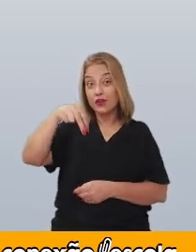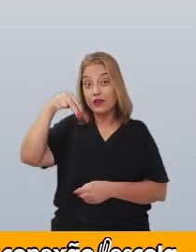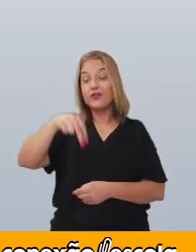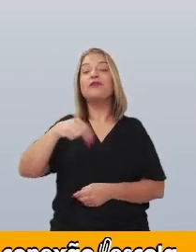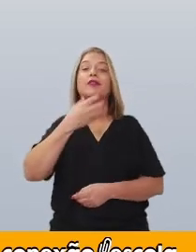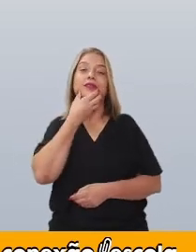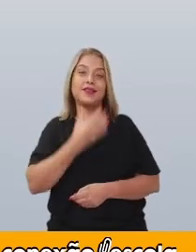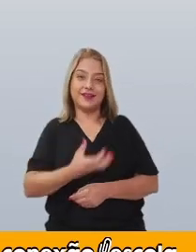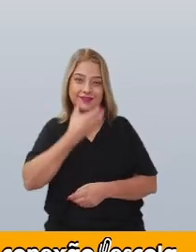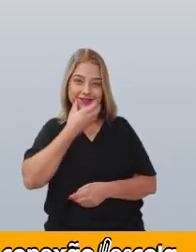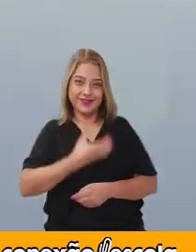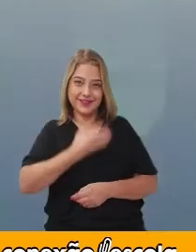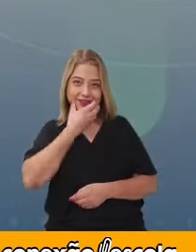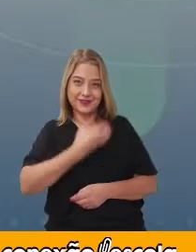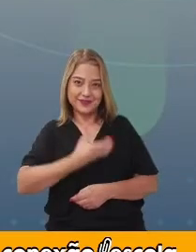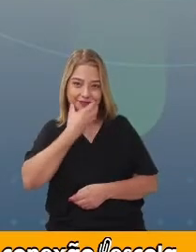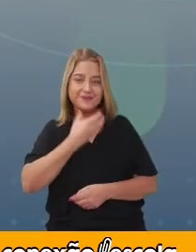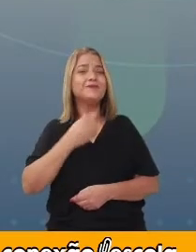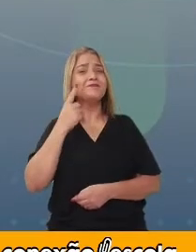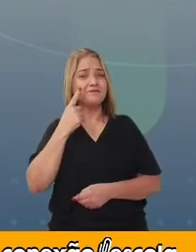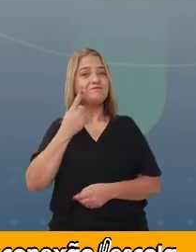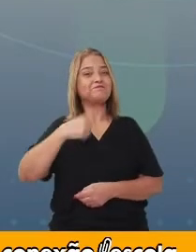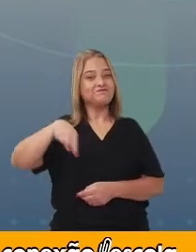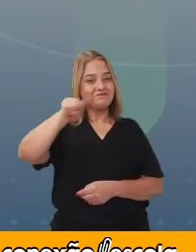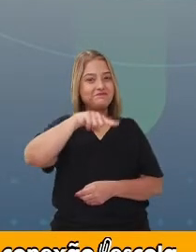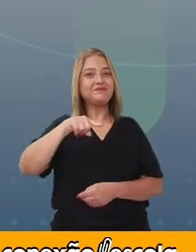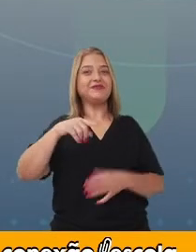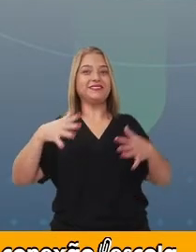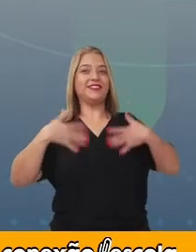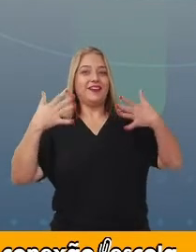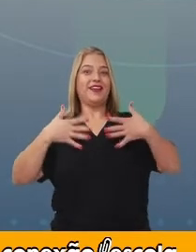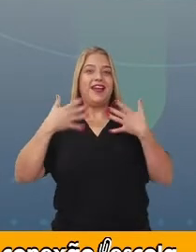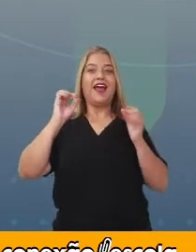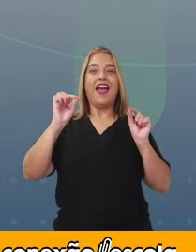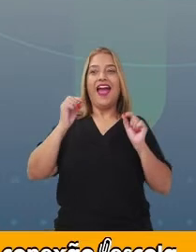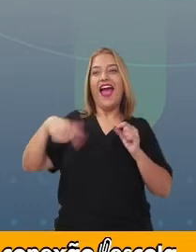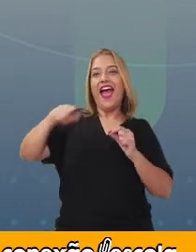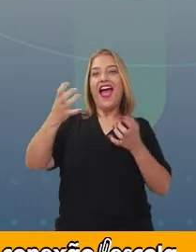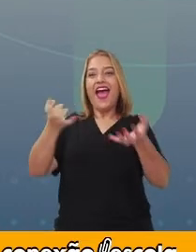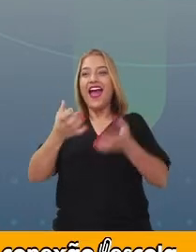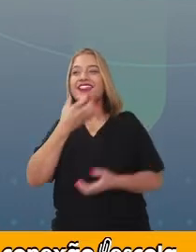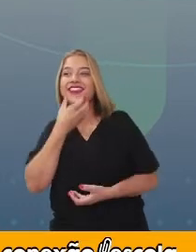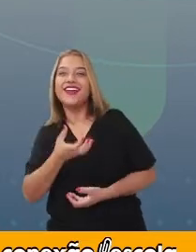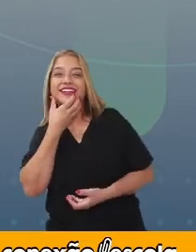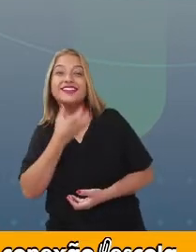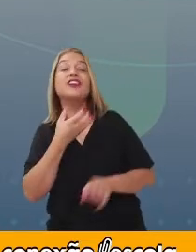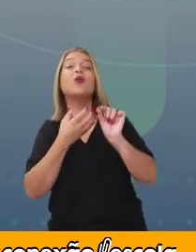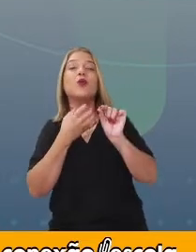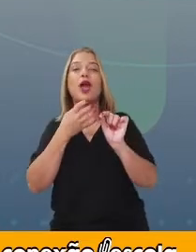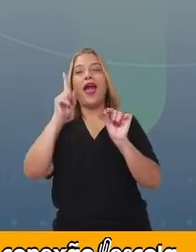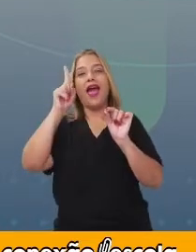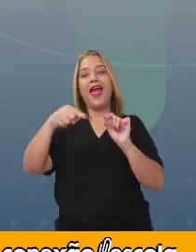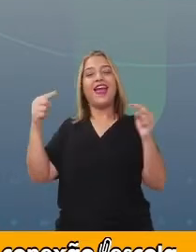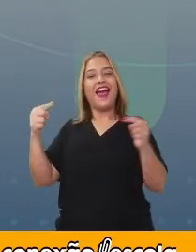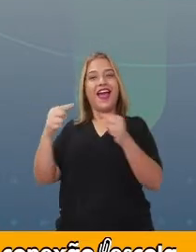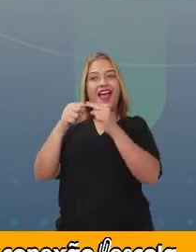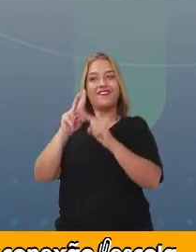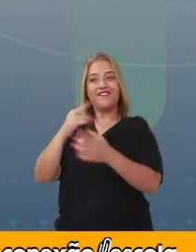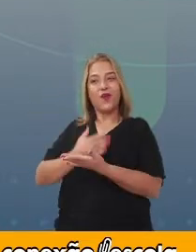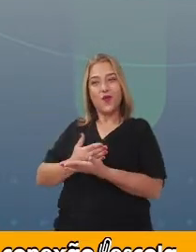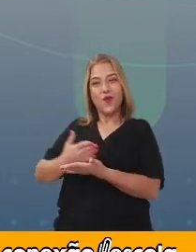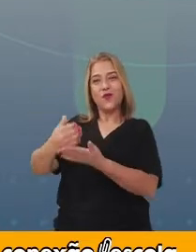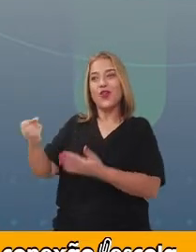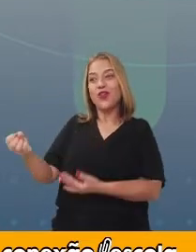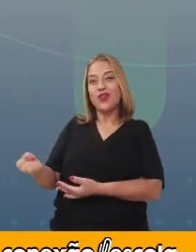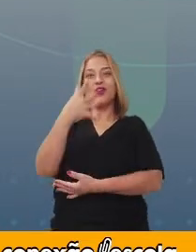e dezembro. Todo mundo fica numa euforia só quando chega o mês de dezembro, porque pensa que logo vai começar um